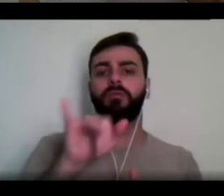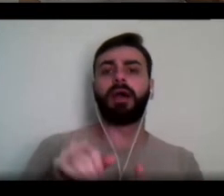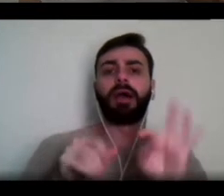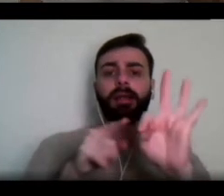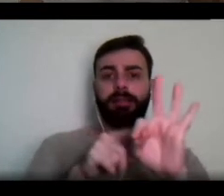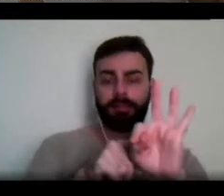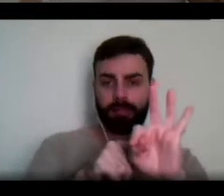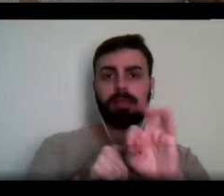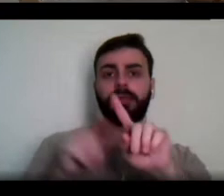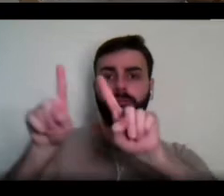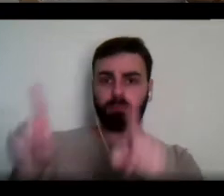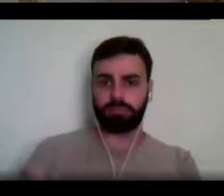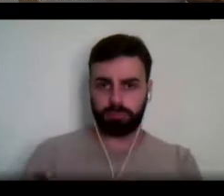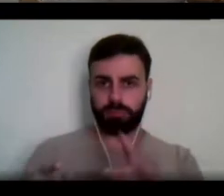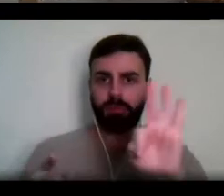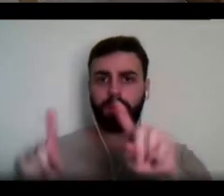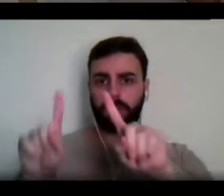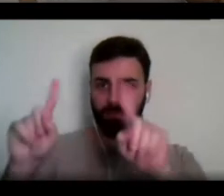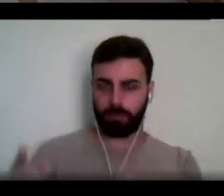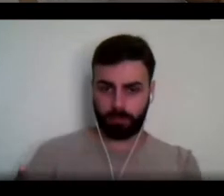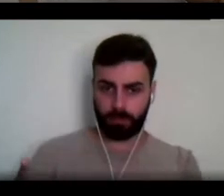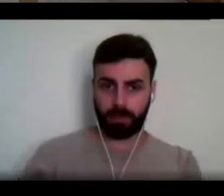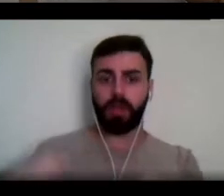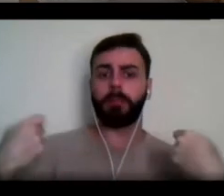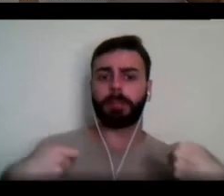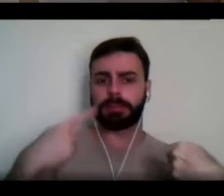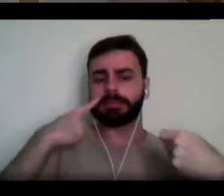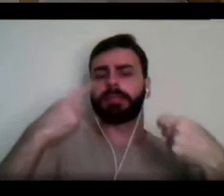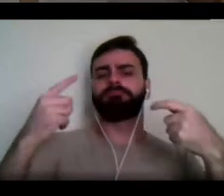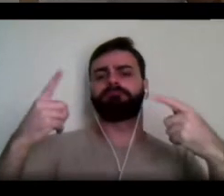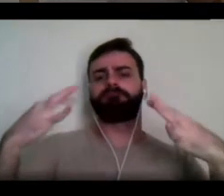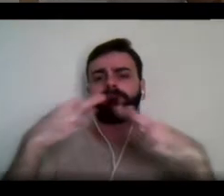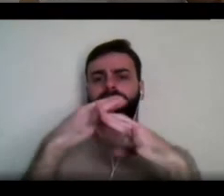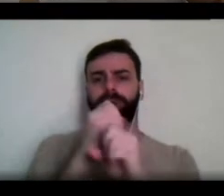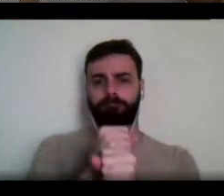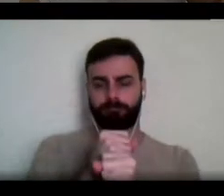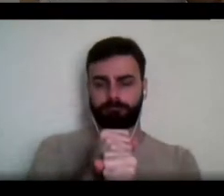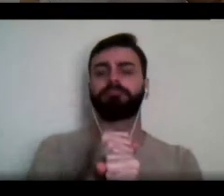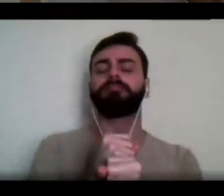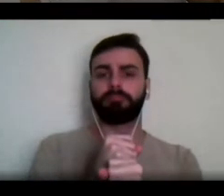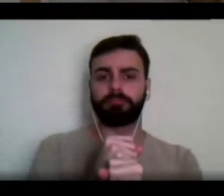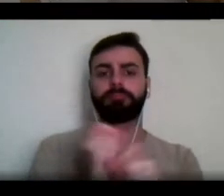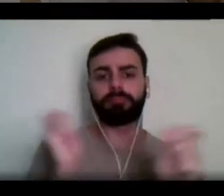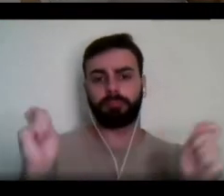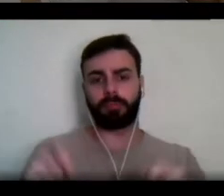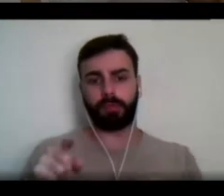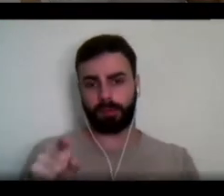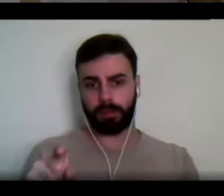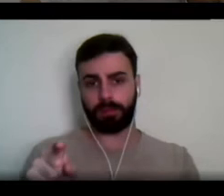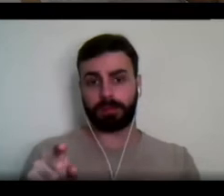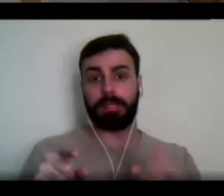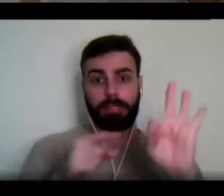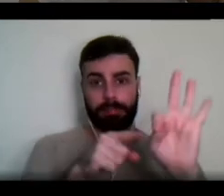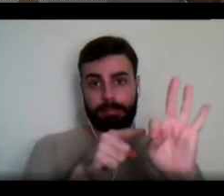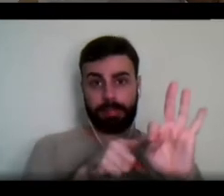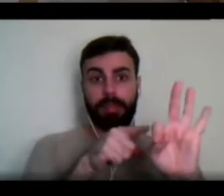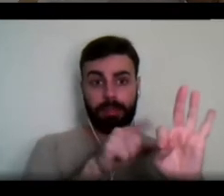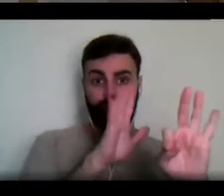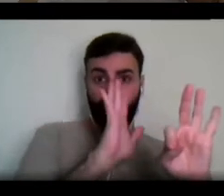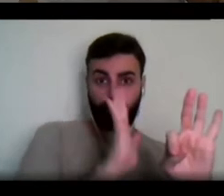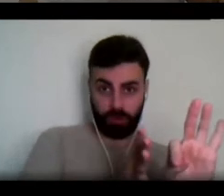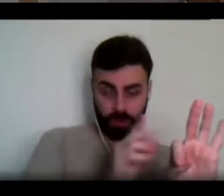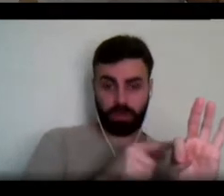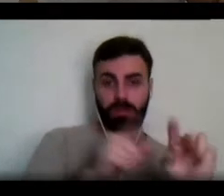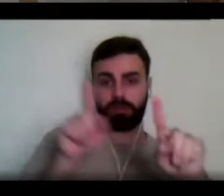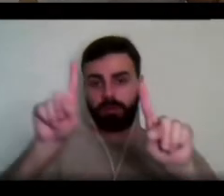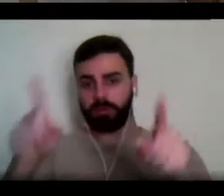tempo T. Então, eu tenho que desenvolver isso aqui, ó. Né? Eu tenho que fazer essa conta e isolar T. Quando eu faço isso, eu escrevo